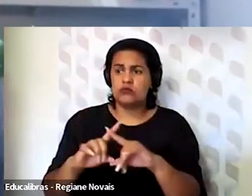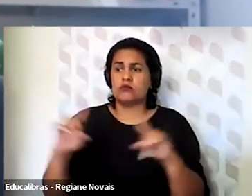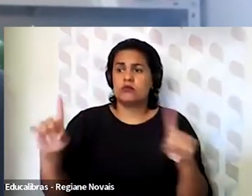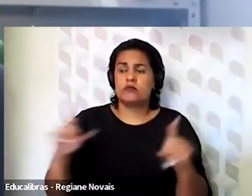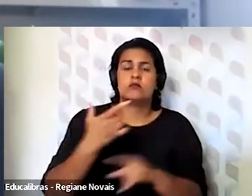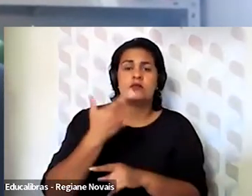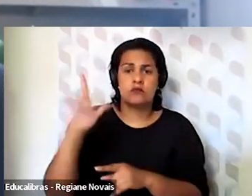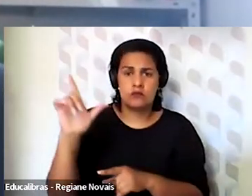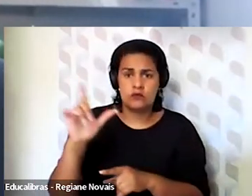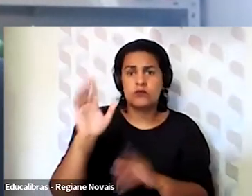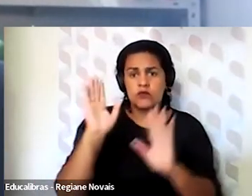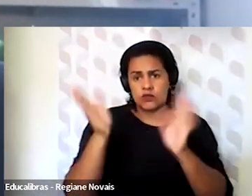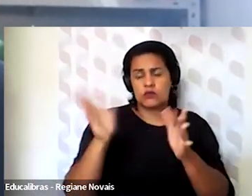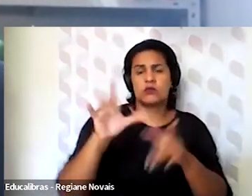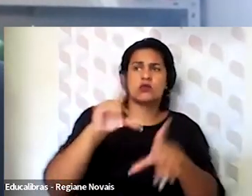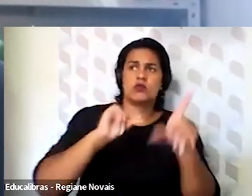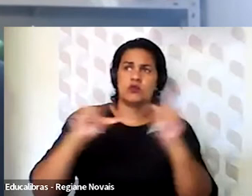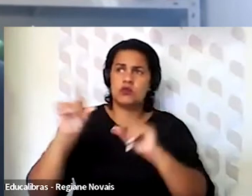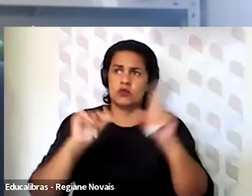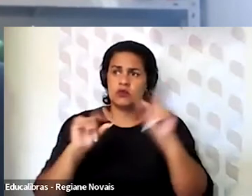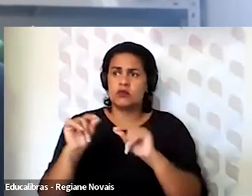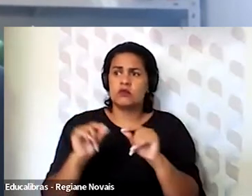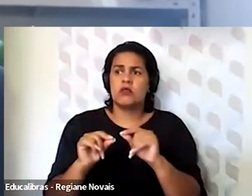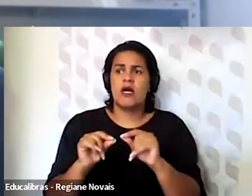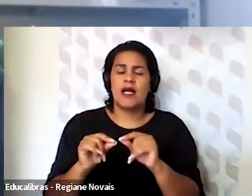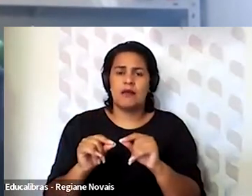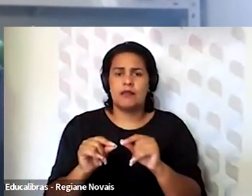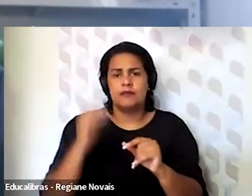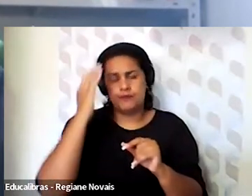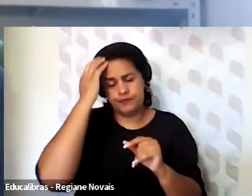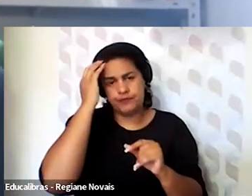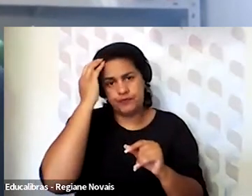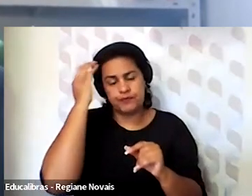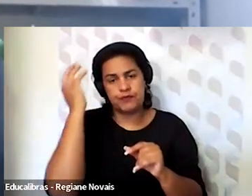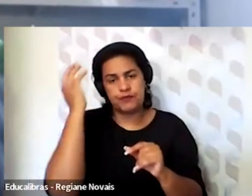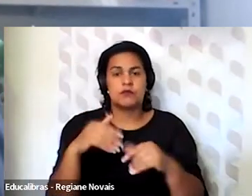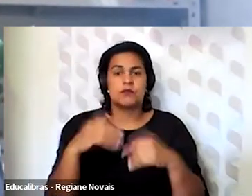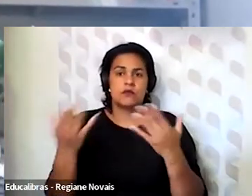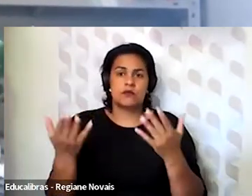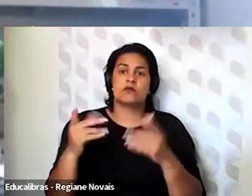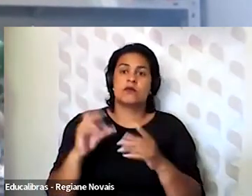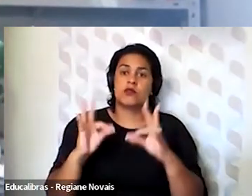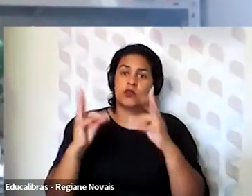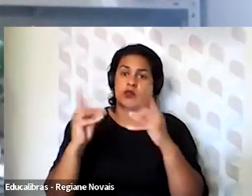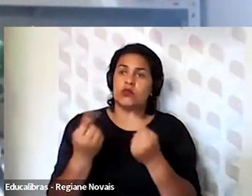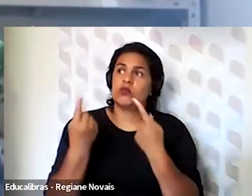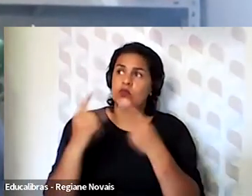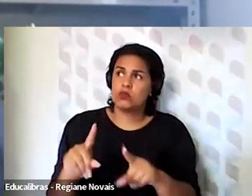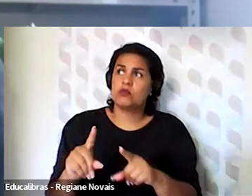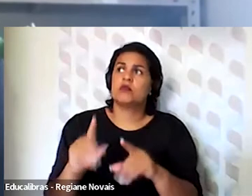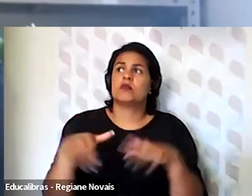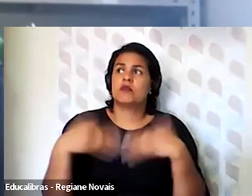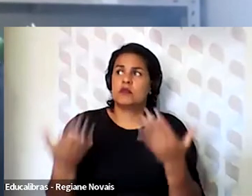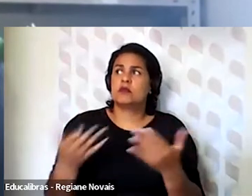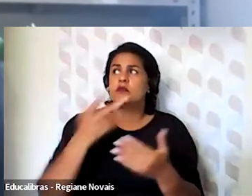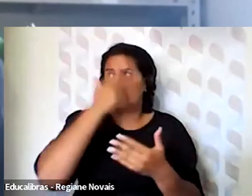candidato, quase sempre no Brasil, a imprensa se coloca contra a eleição desse candidato, porque, em geral, esse candidato vai buscar